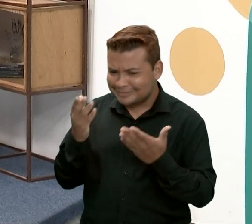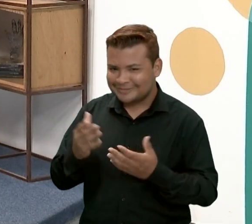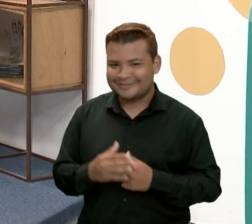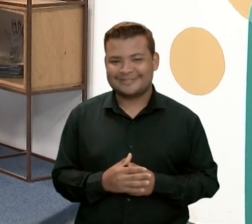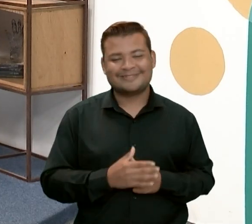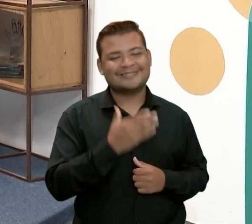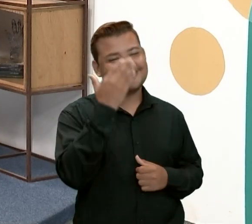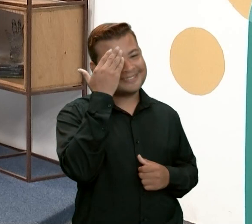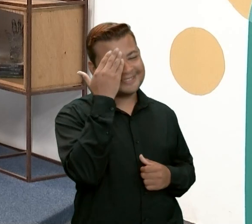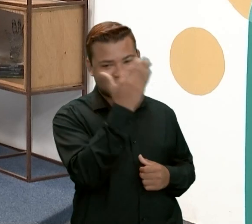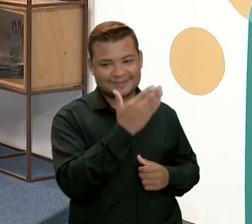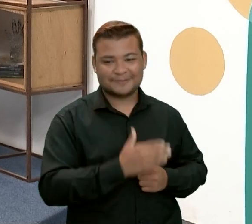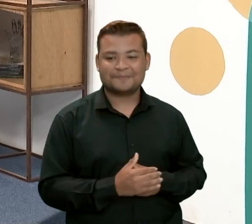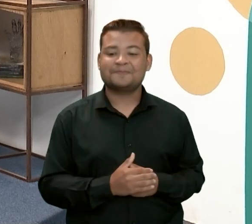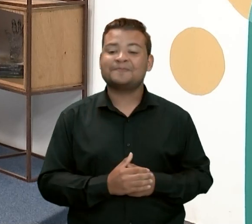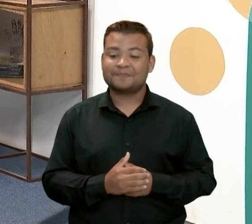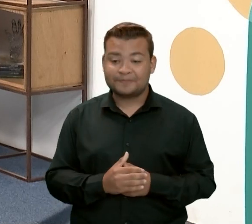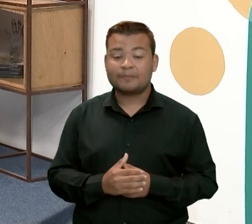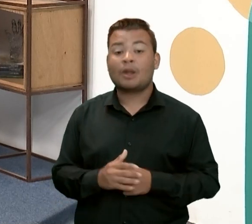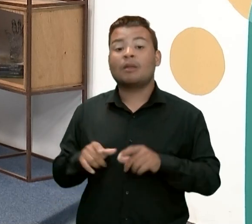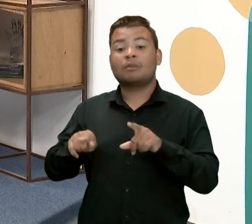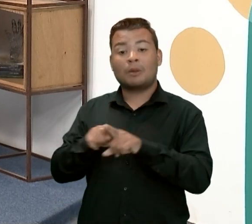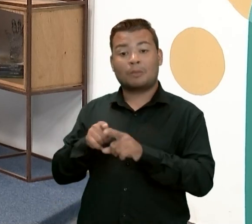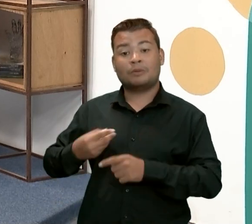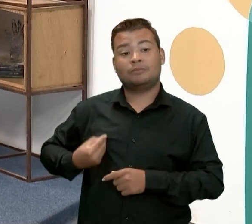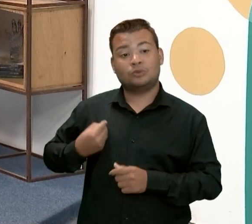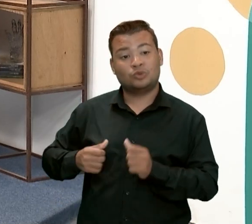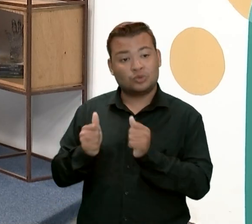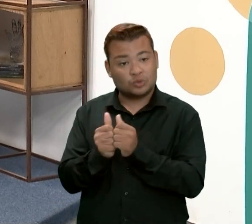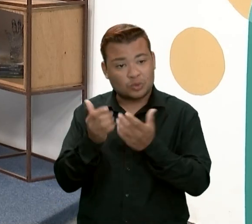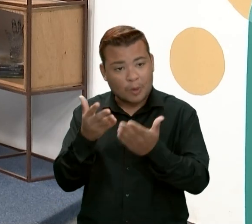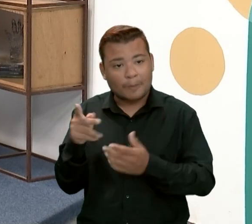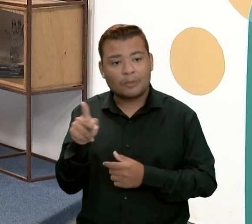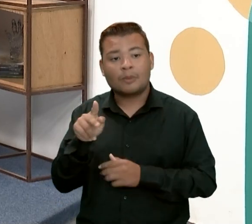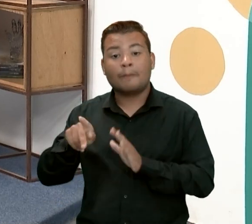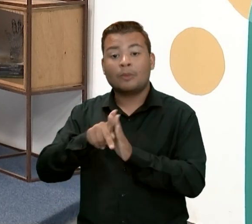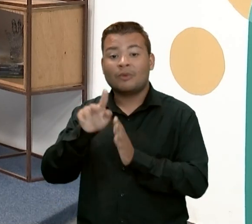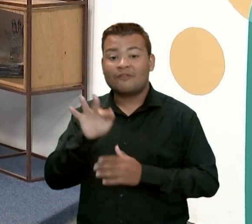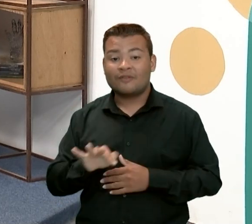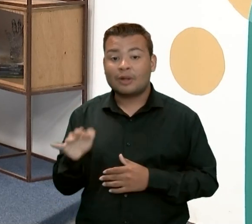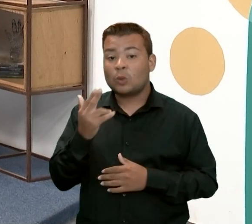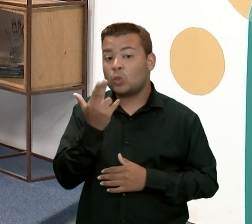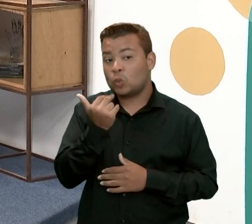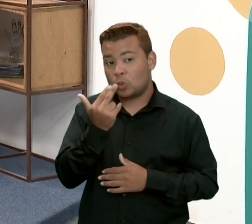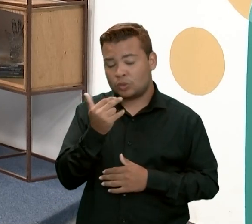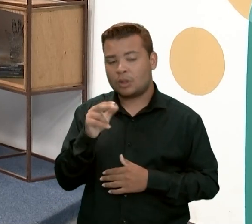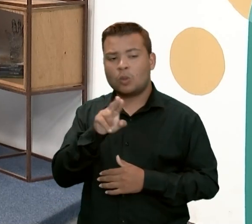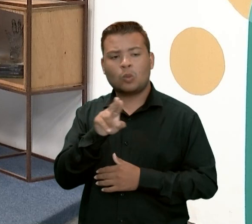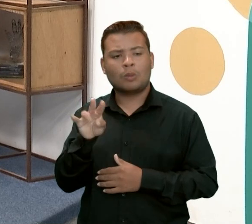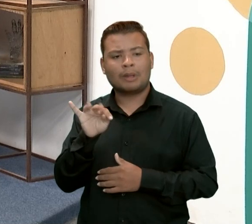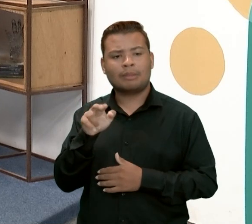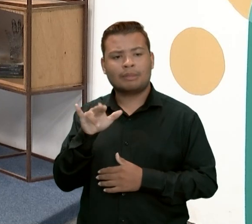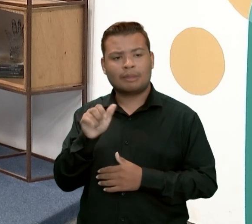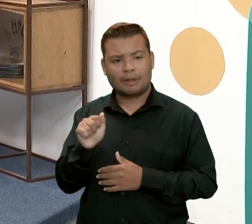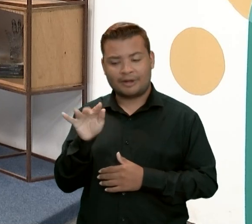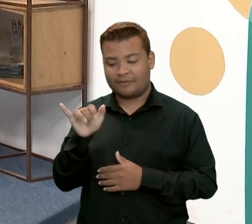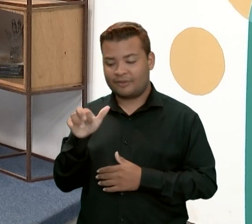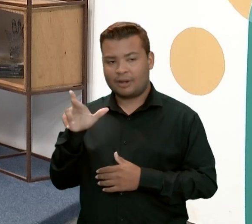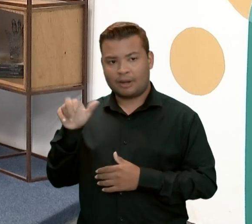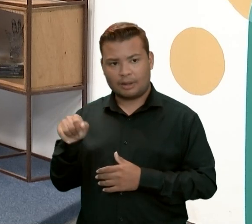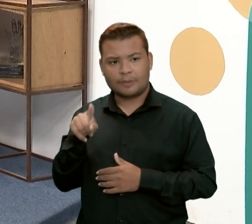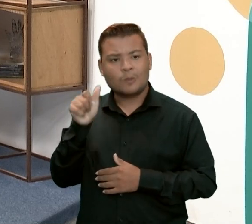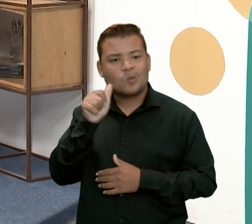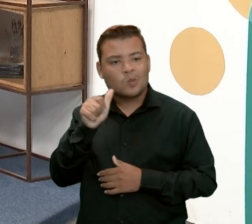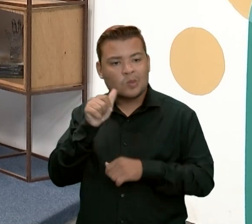Cássio. E nós estamos aqui também com a professora da Faculdade de Nutrição, Tânia Ferreira. Ela se descreve como uma